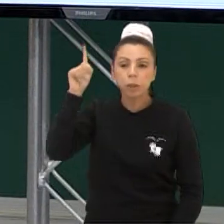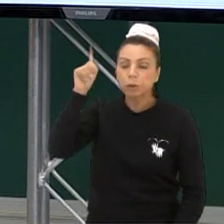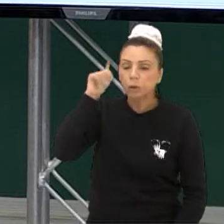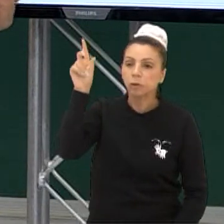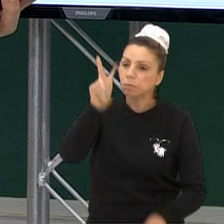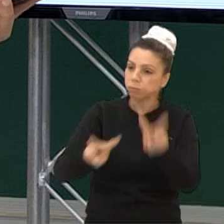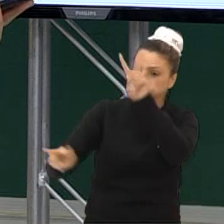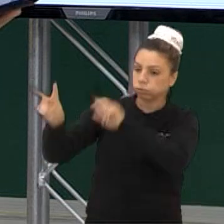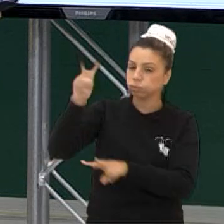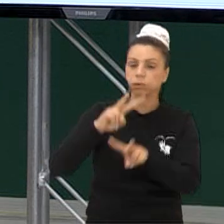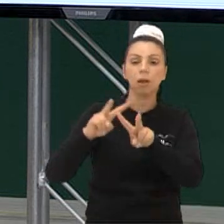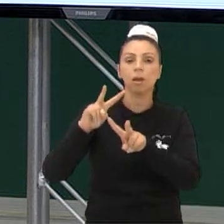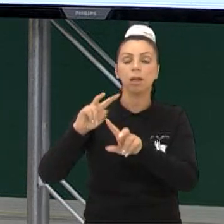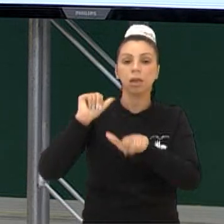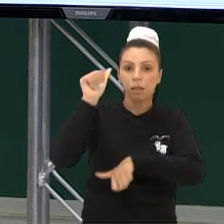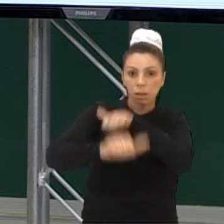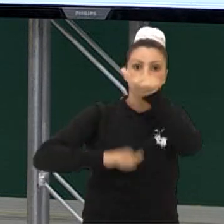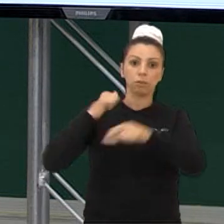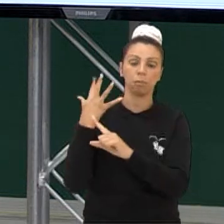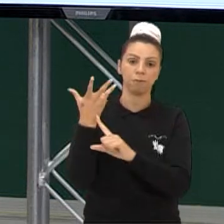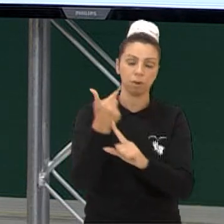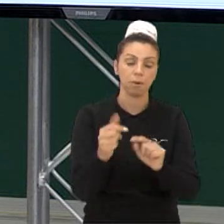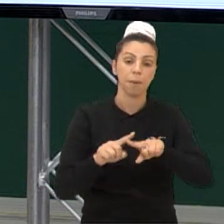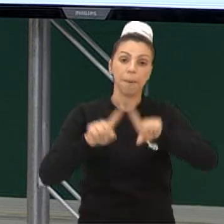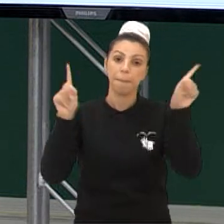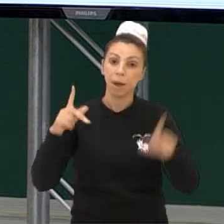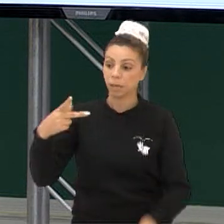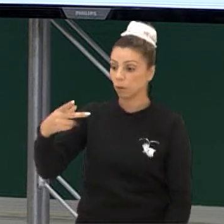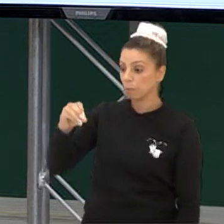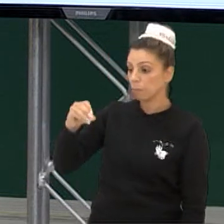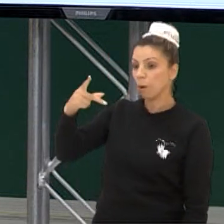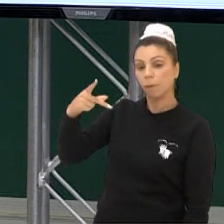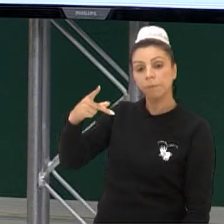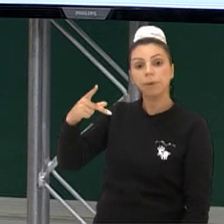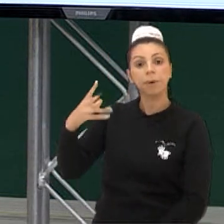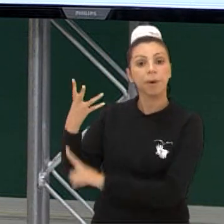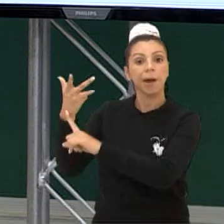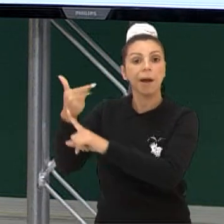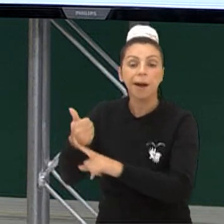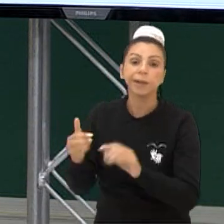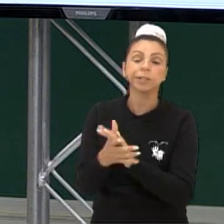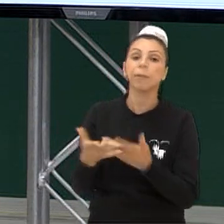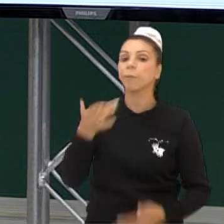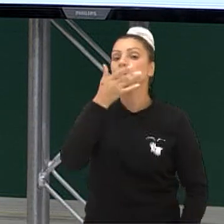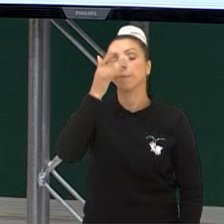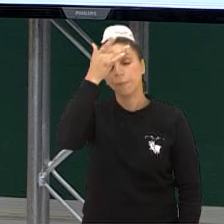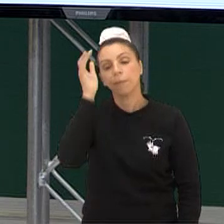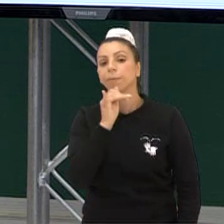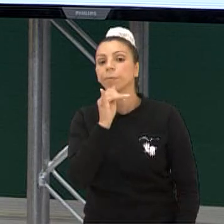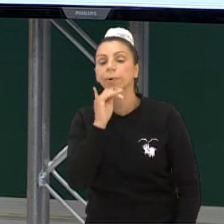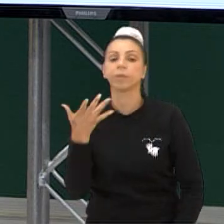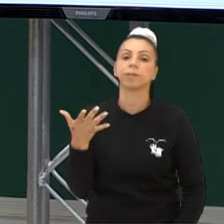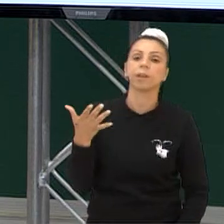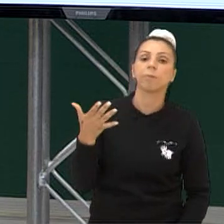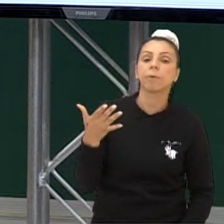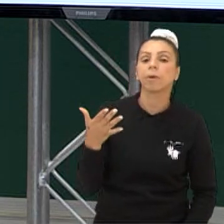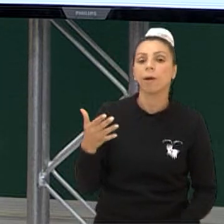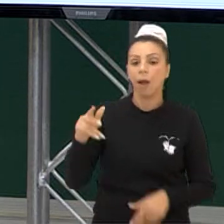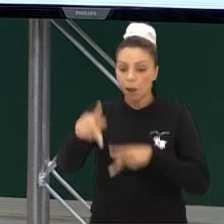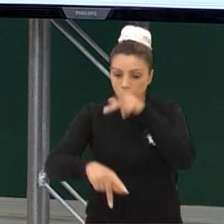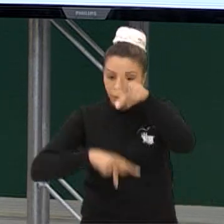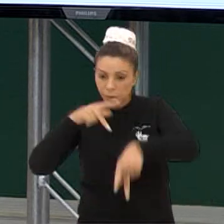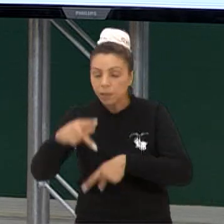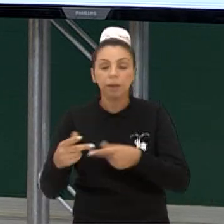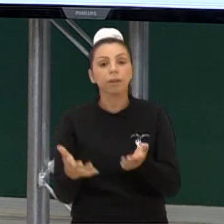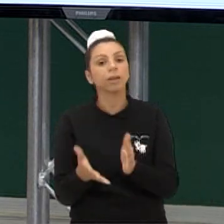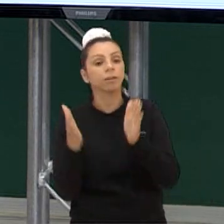arte. Mas a pop art, como o professor mesmo falou, ele pega o quê? Aquilo que é endeusado pela sociedade. Figuras públicas, coisas